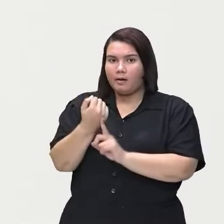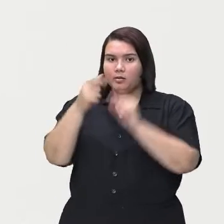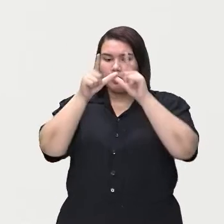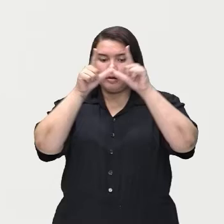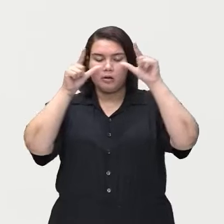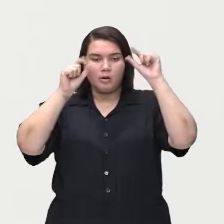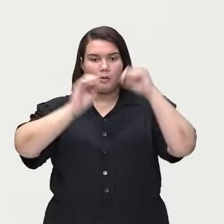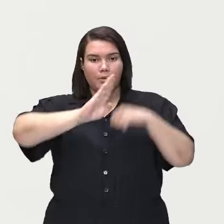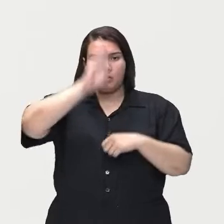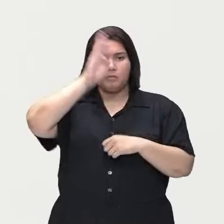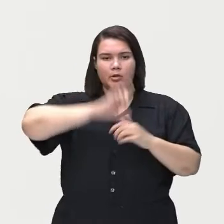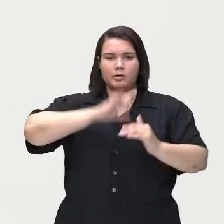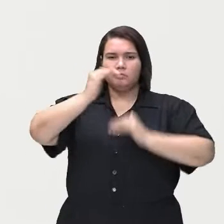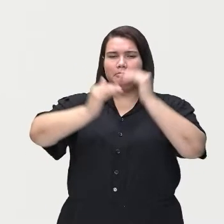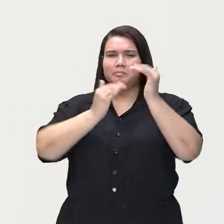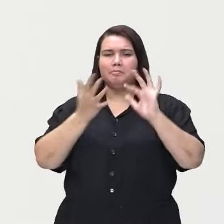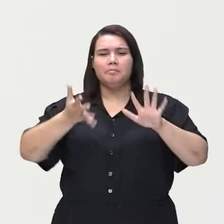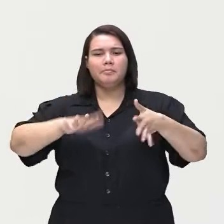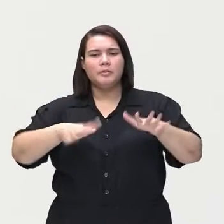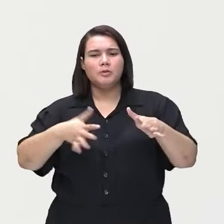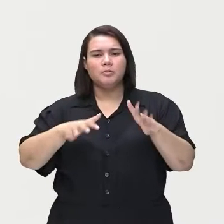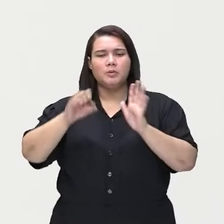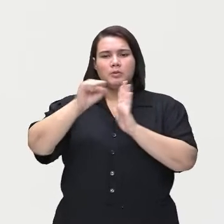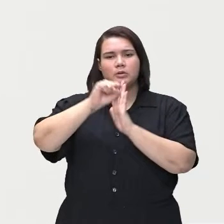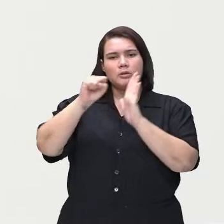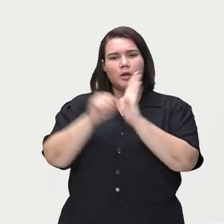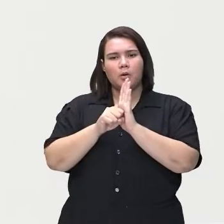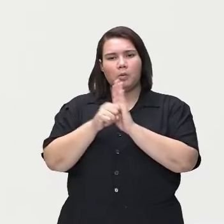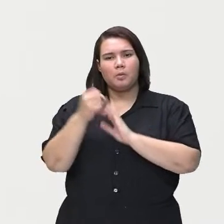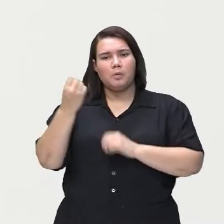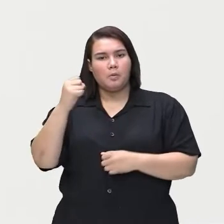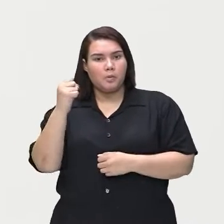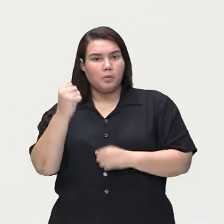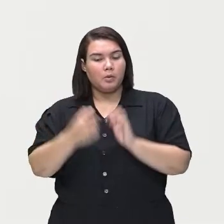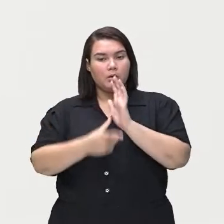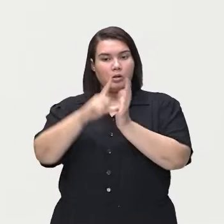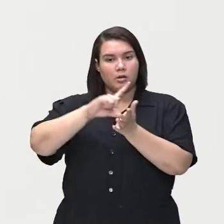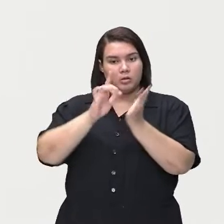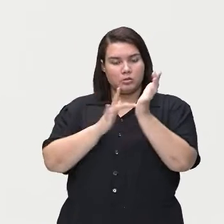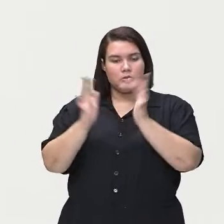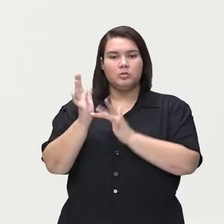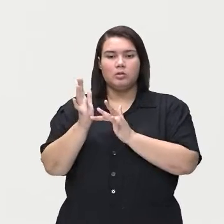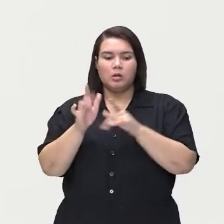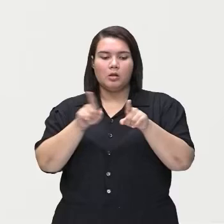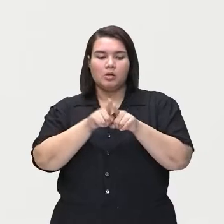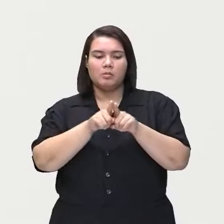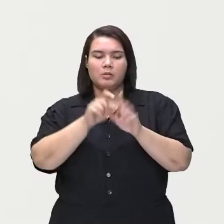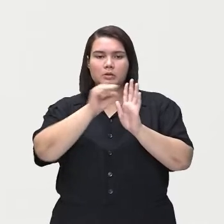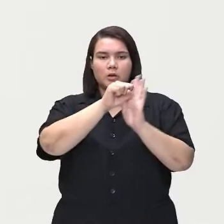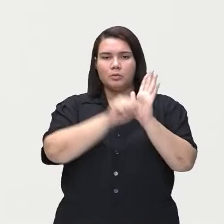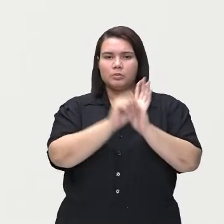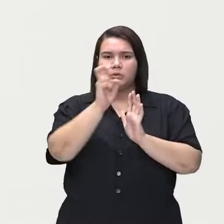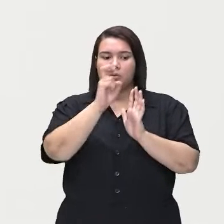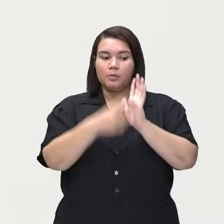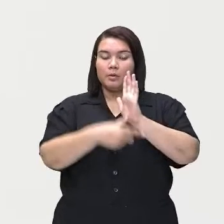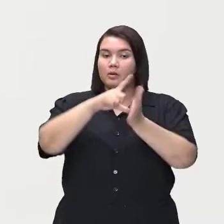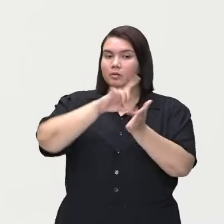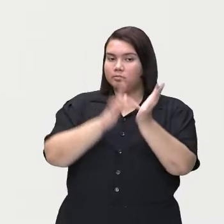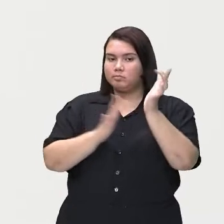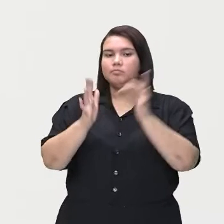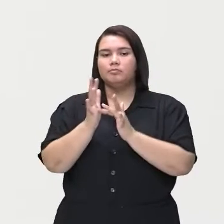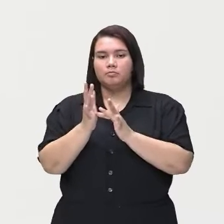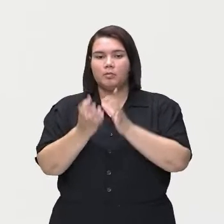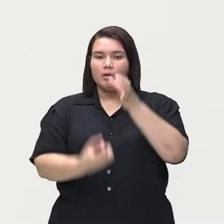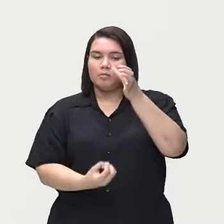desenvolveu aproximadamente nos séculos 8 a.C. e 5 a.C. Origina-se